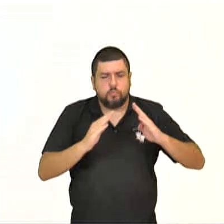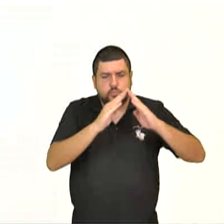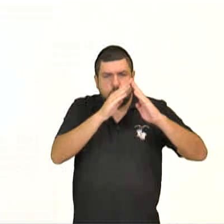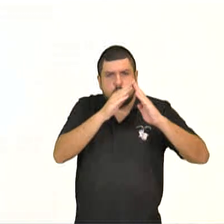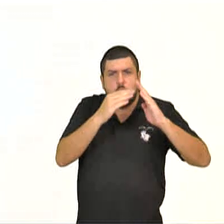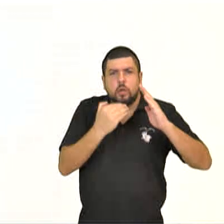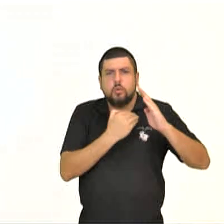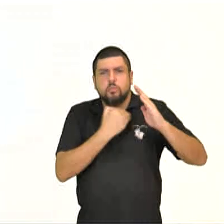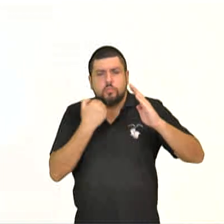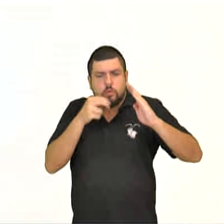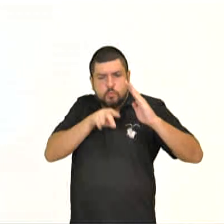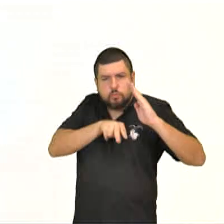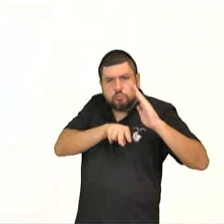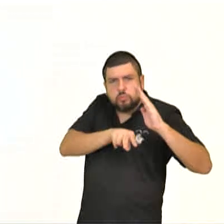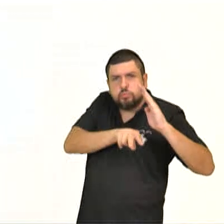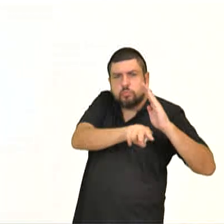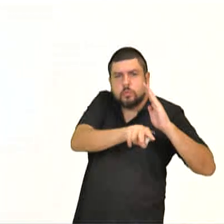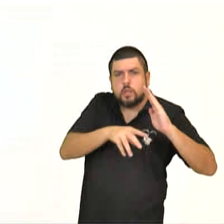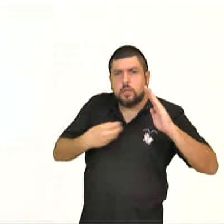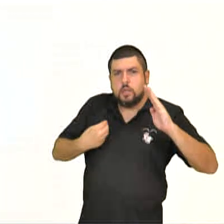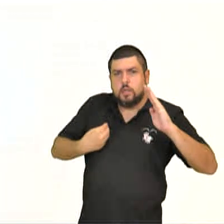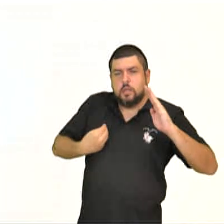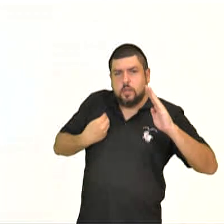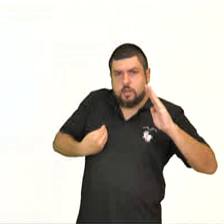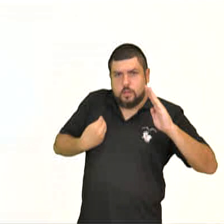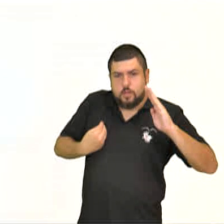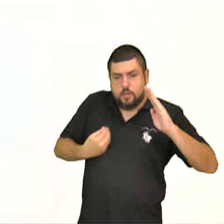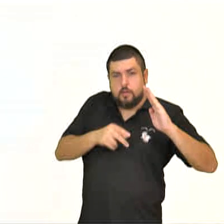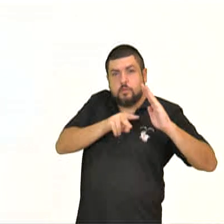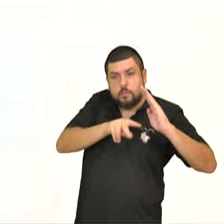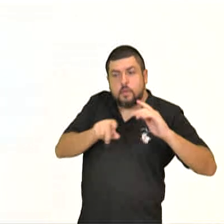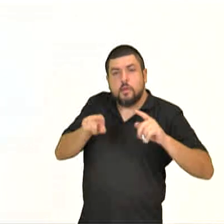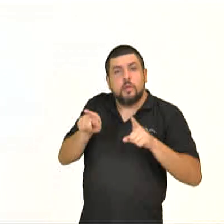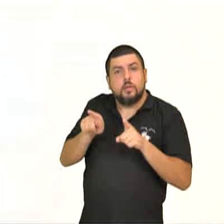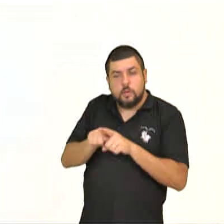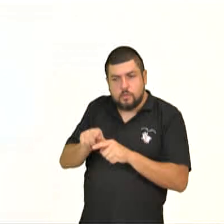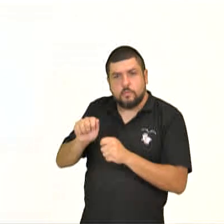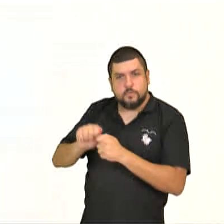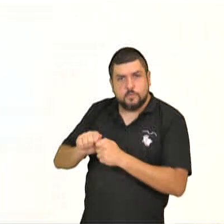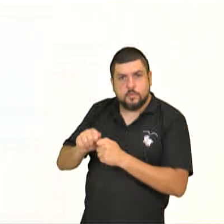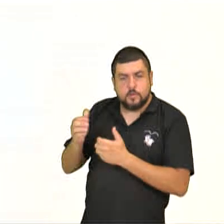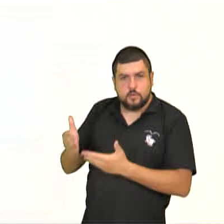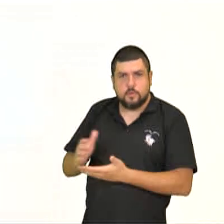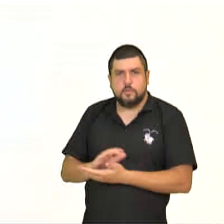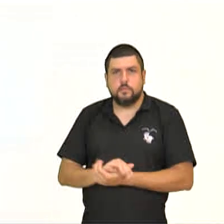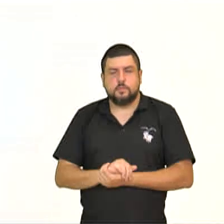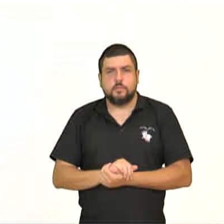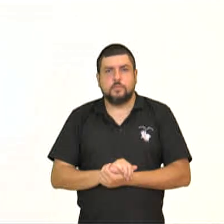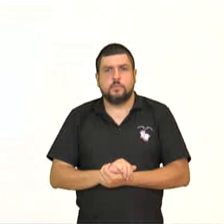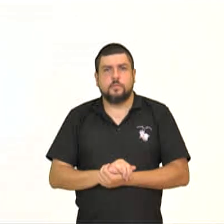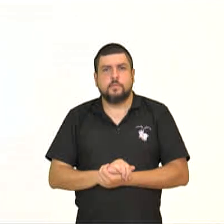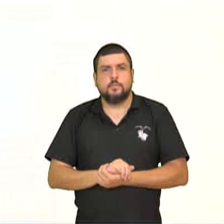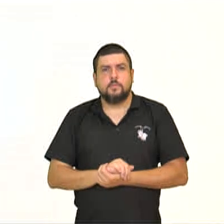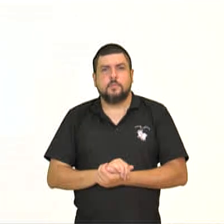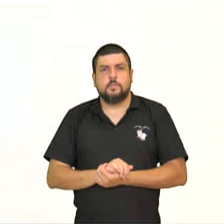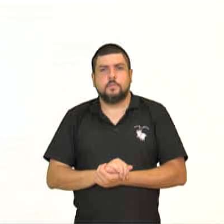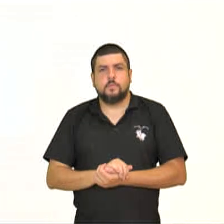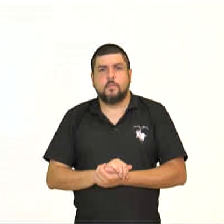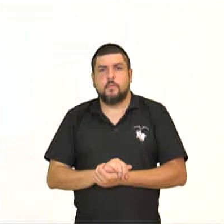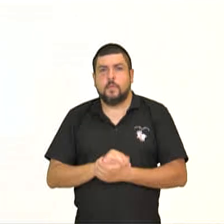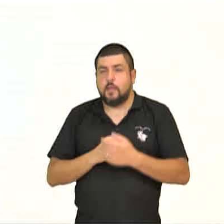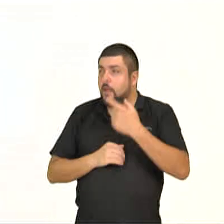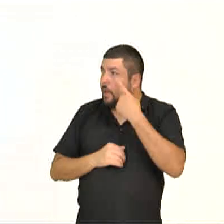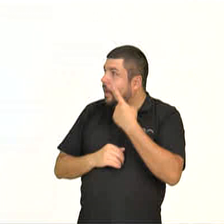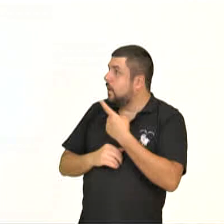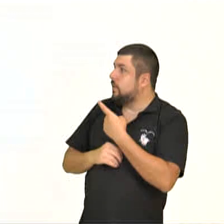construção funerária das construções das pirâmides egípcias, para lhe servirem como túmulos. Esse aqui é uma esfinge em granito